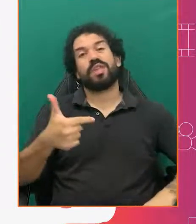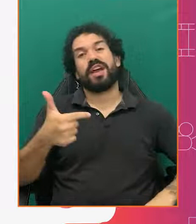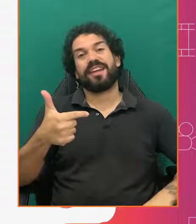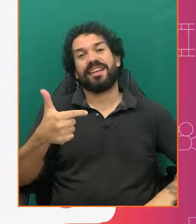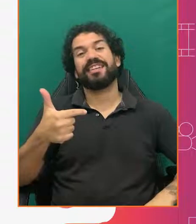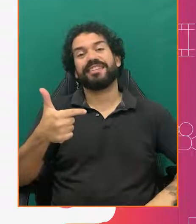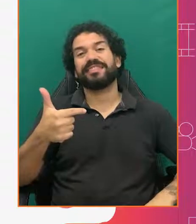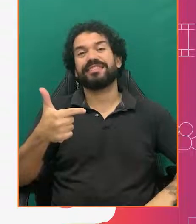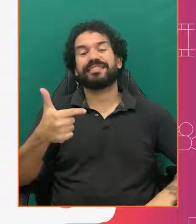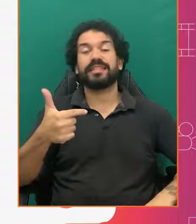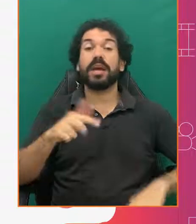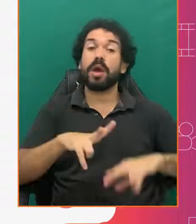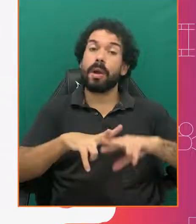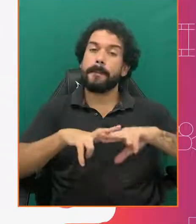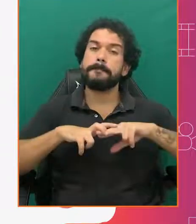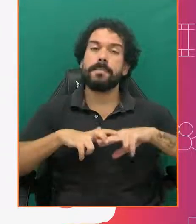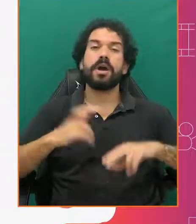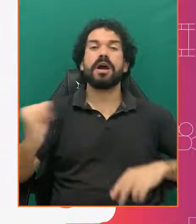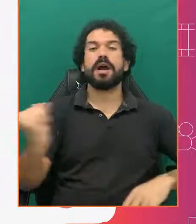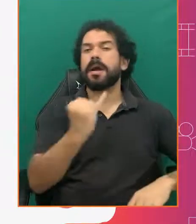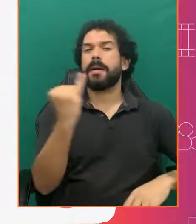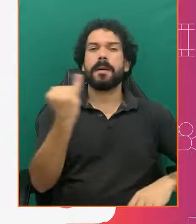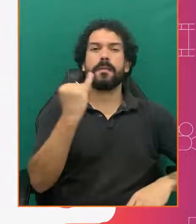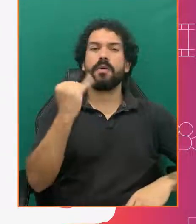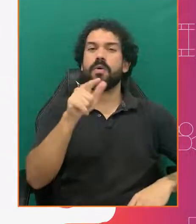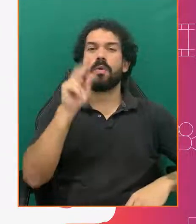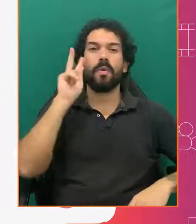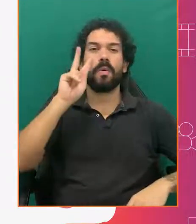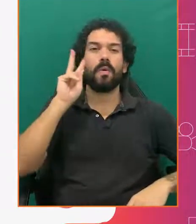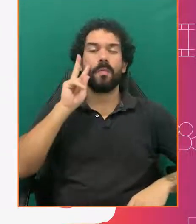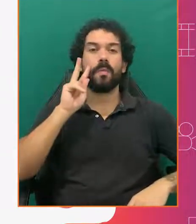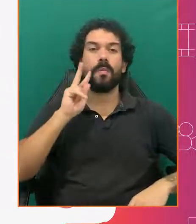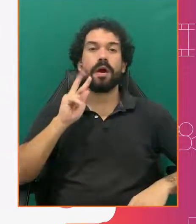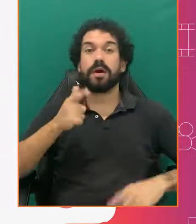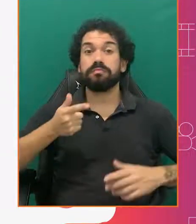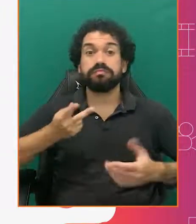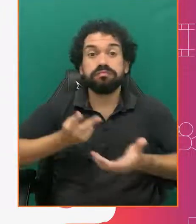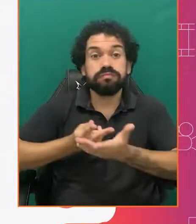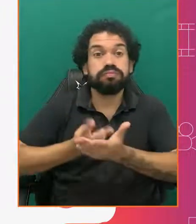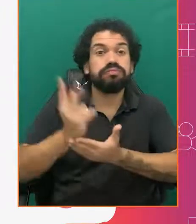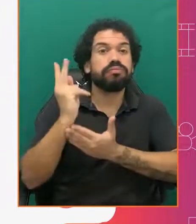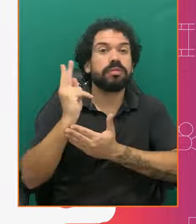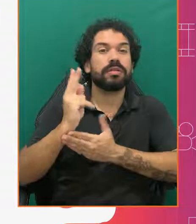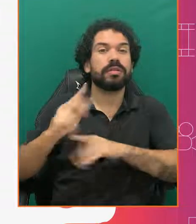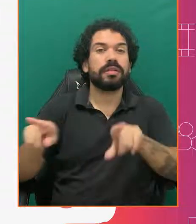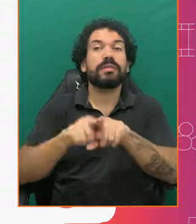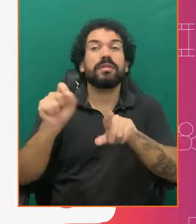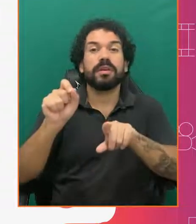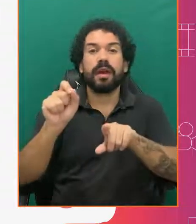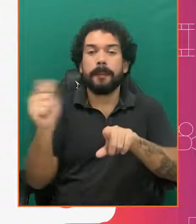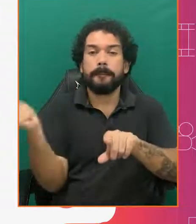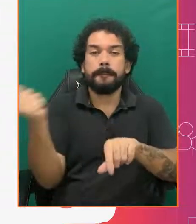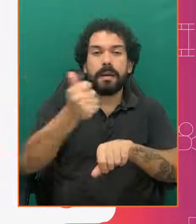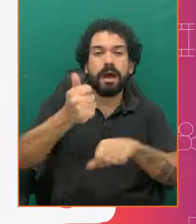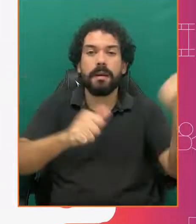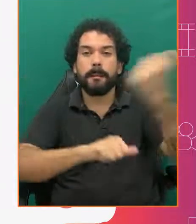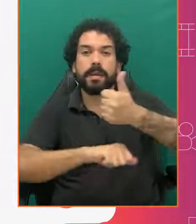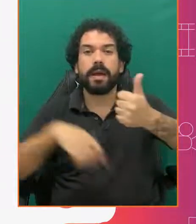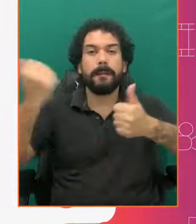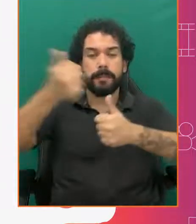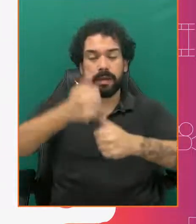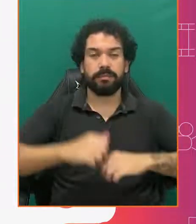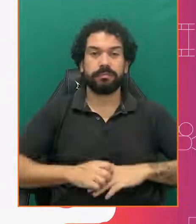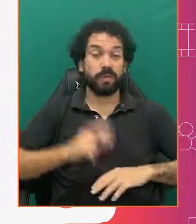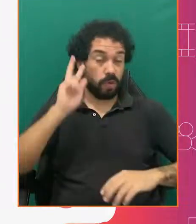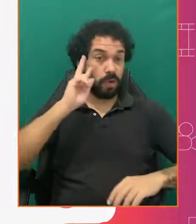secundárias. E por isso é importante lembrar também do princípio de continuidade e sobreposição,